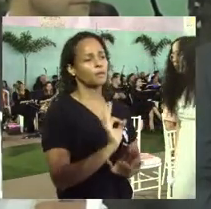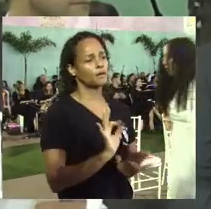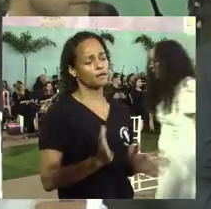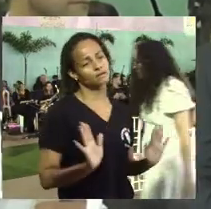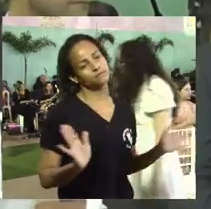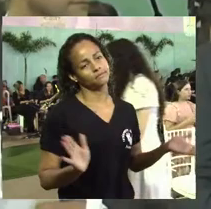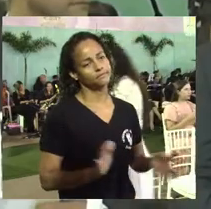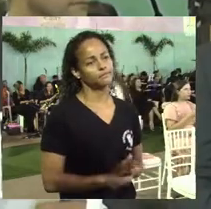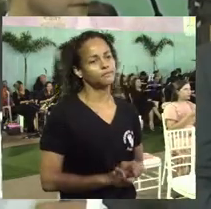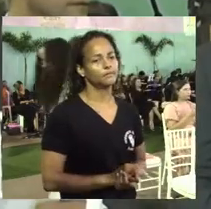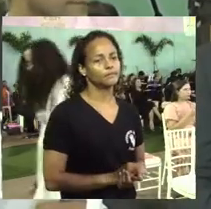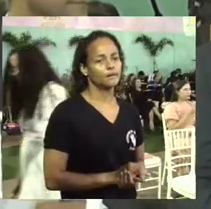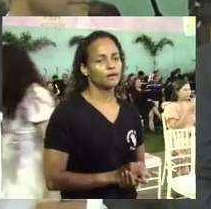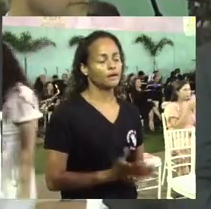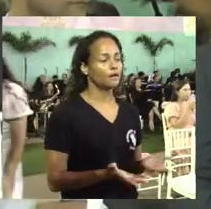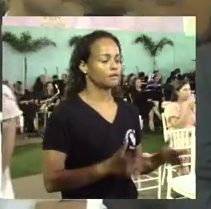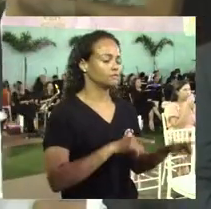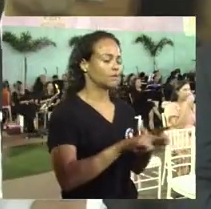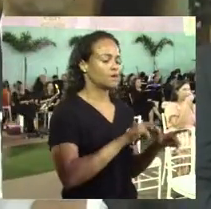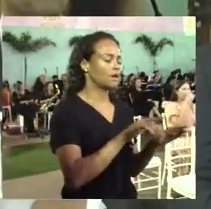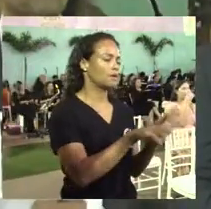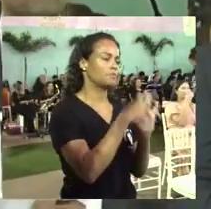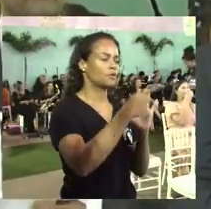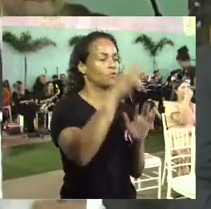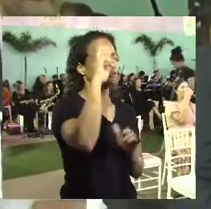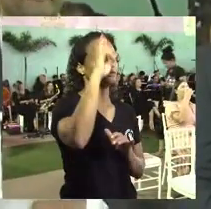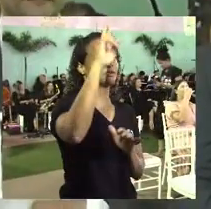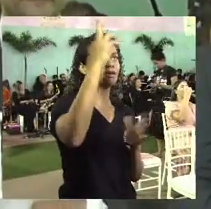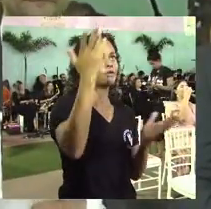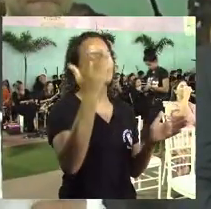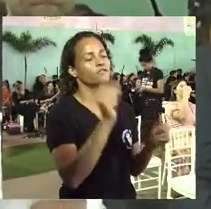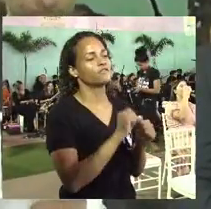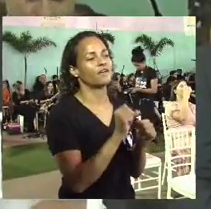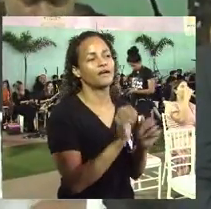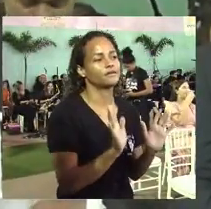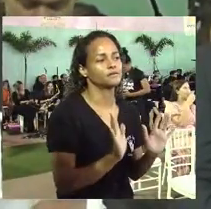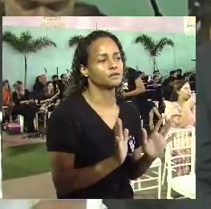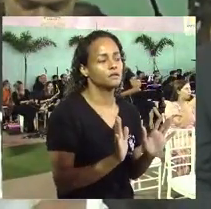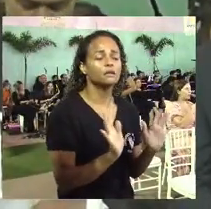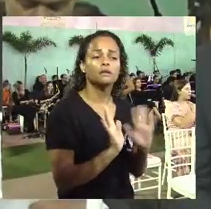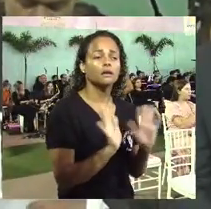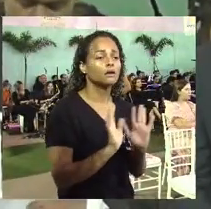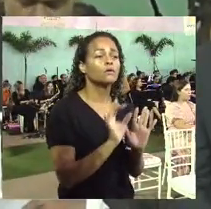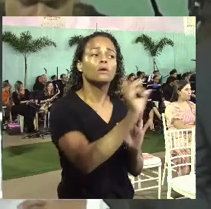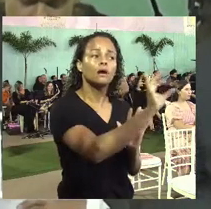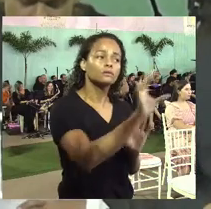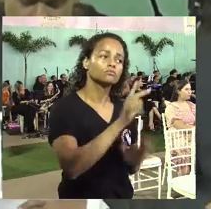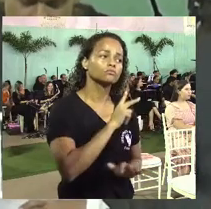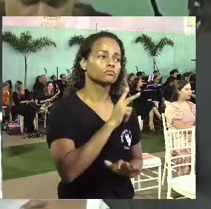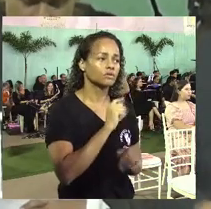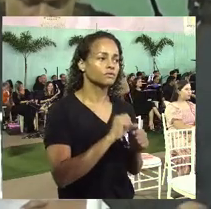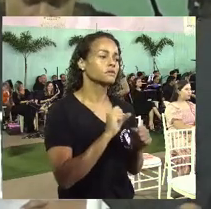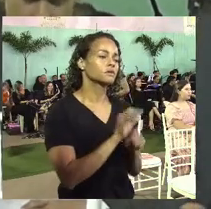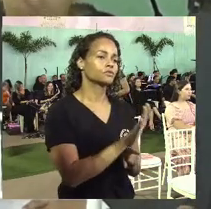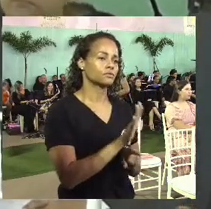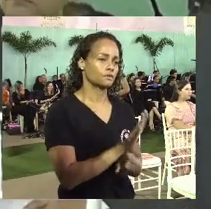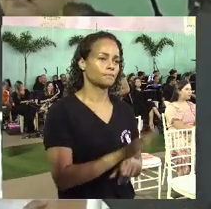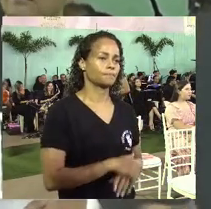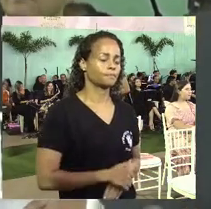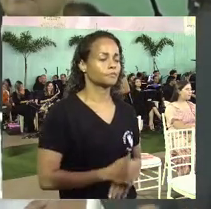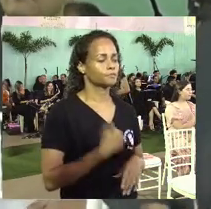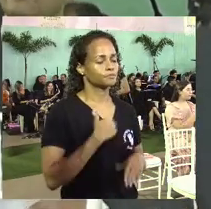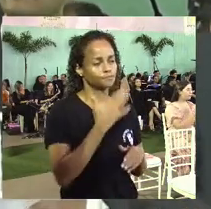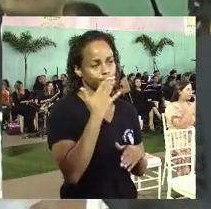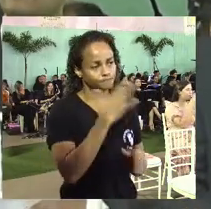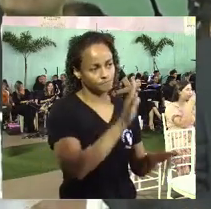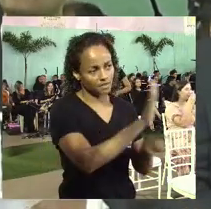ele dá conta ele levanta ele motiva ele faz o que ele tem que fazer mas vamos fazer a nossa parte então eu peço ajuda de cada